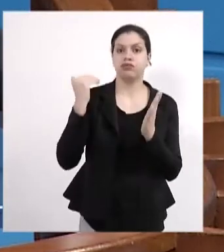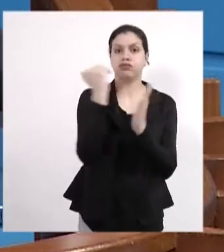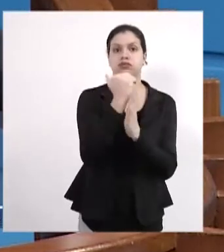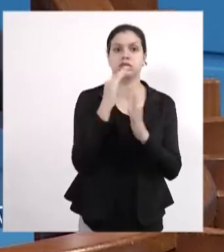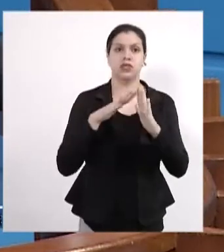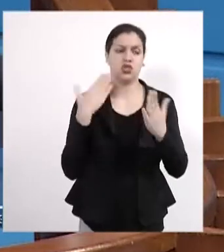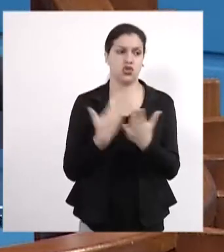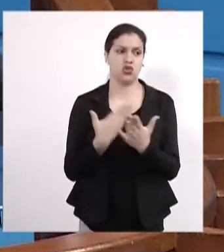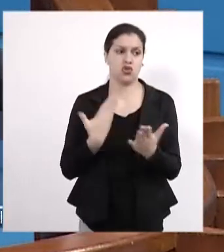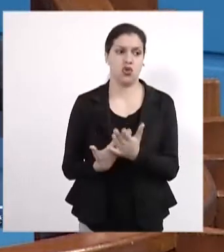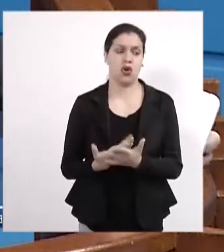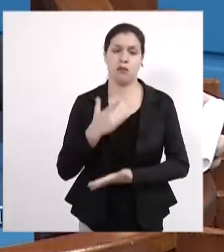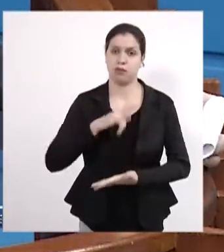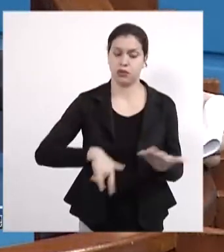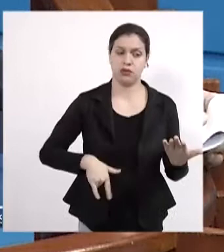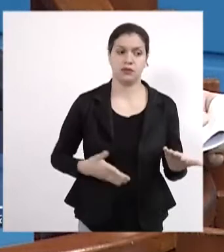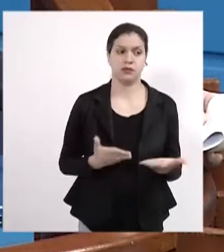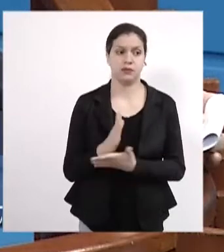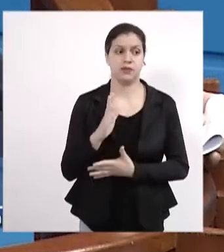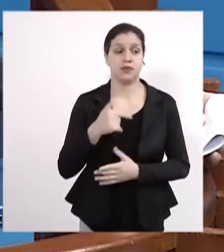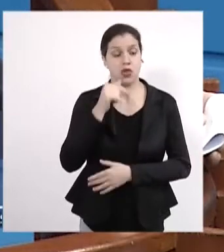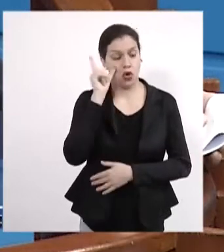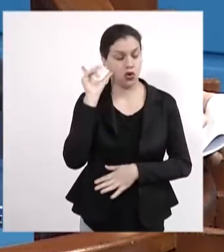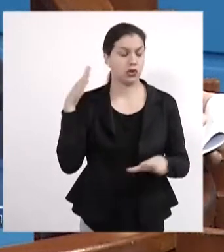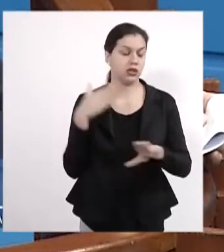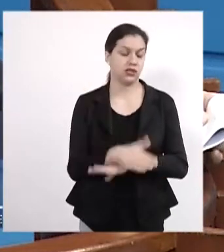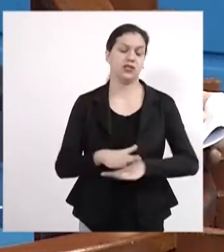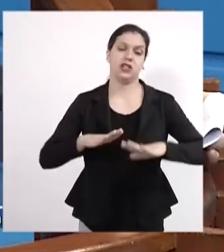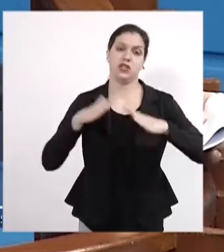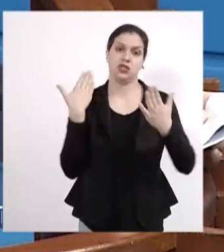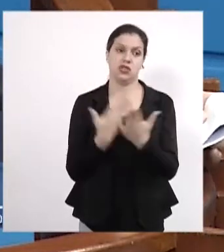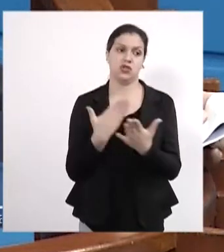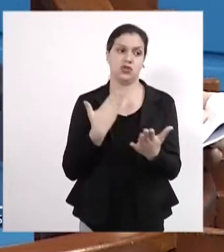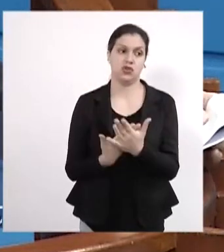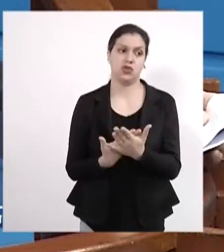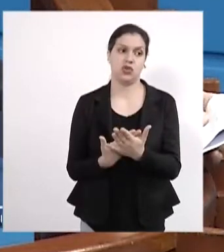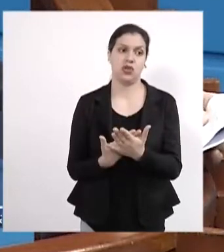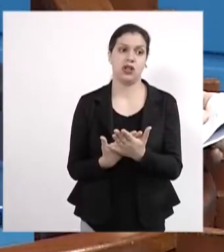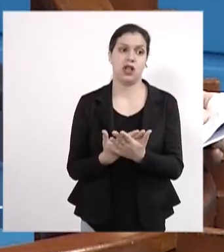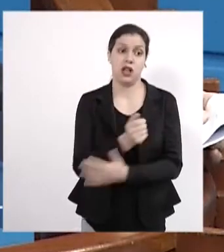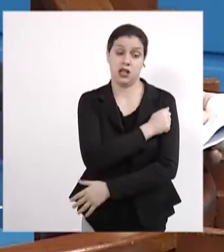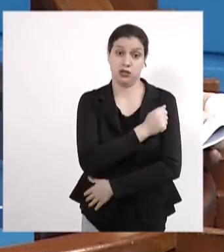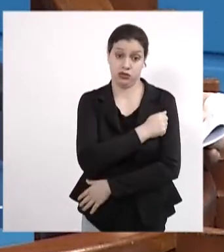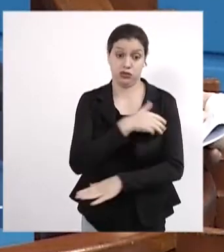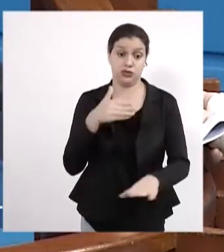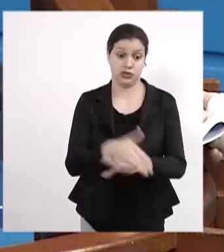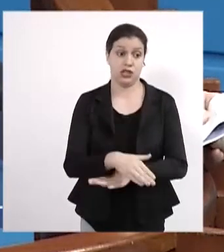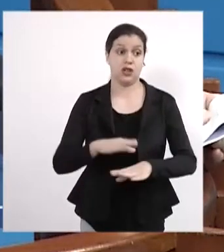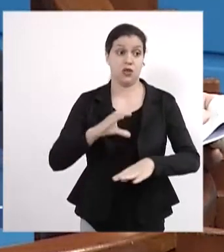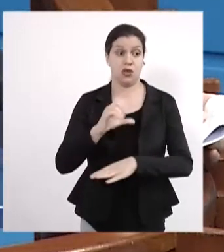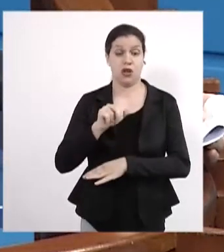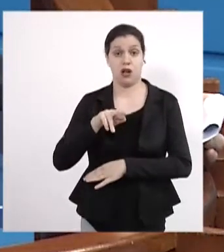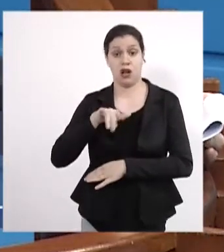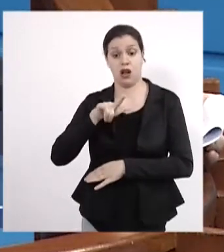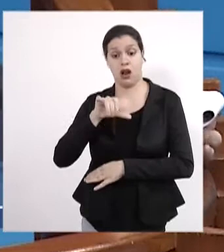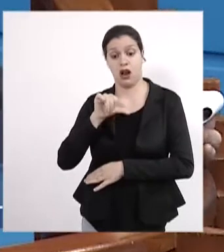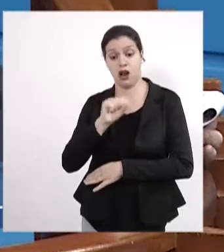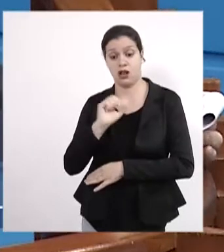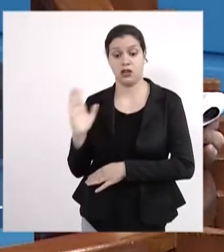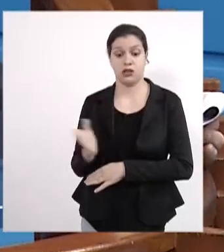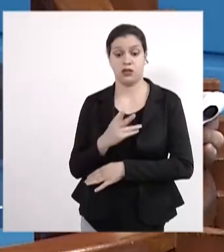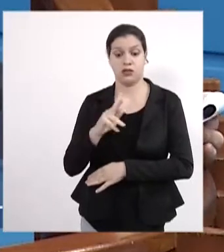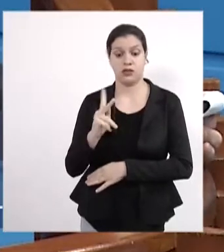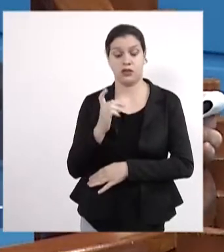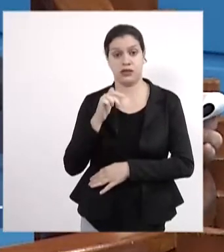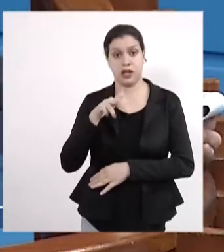escolas? Ontem estiveram aqui os alunos da escola Carlos Henrique Schrader, que é uma escola que eu também vi